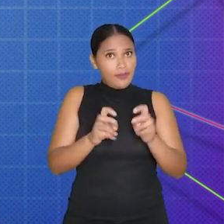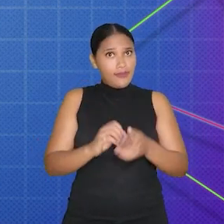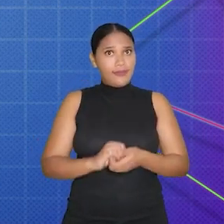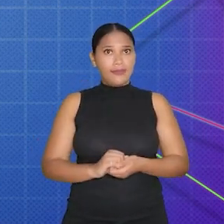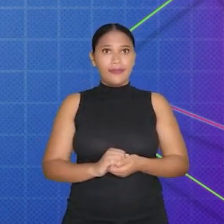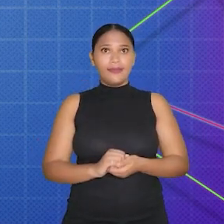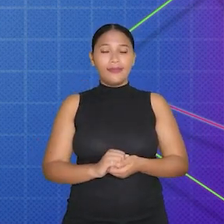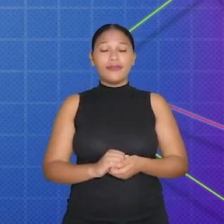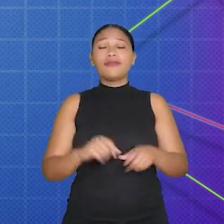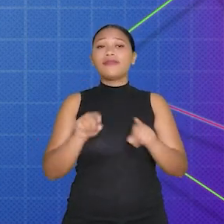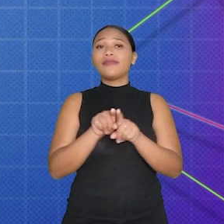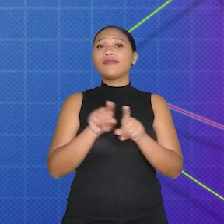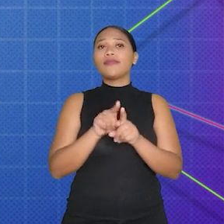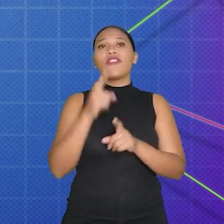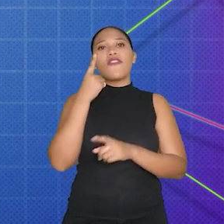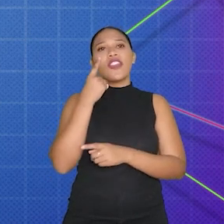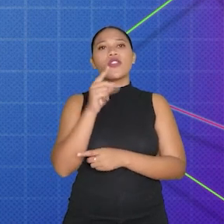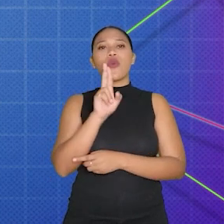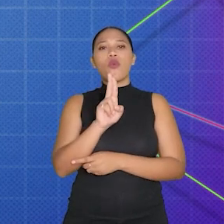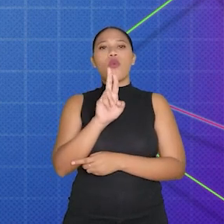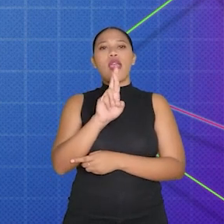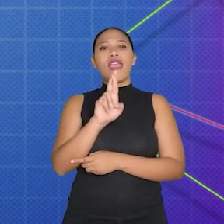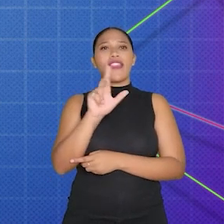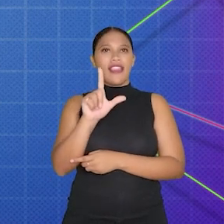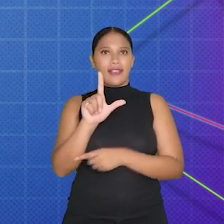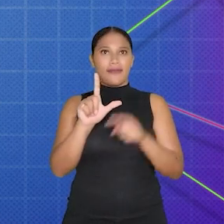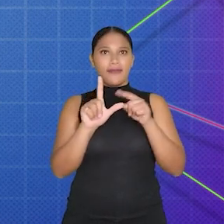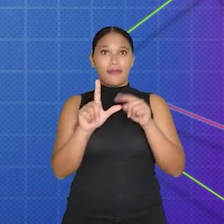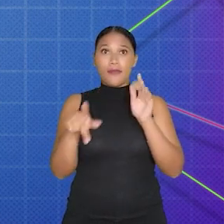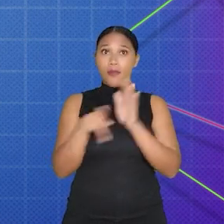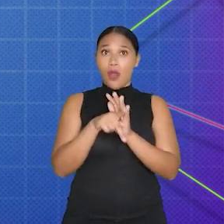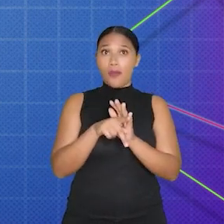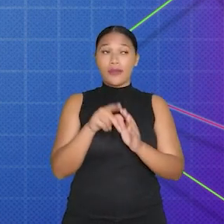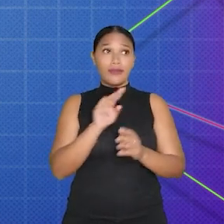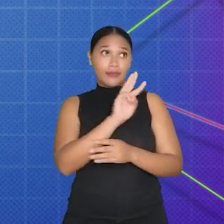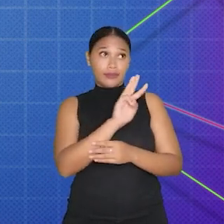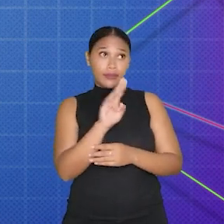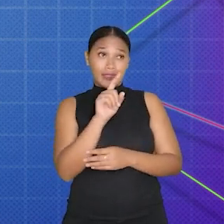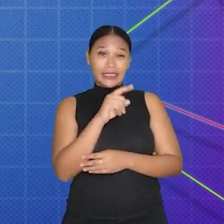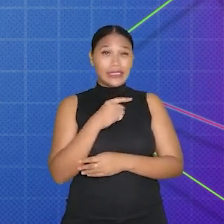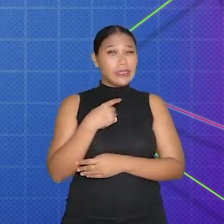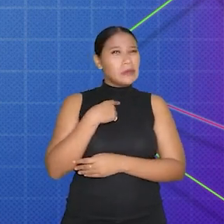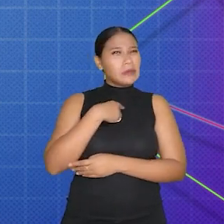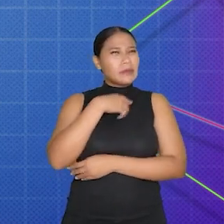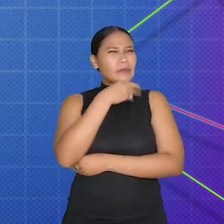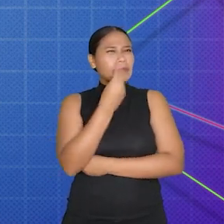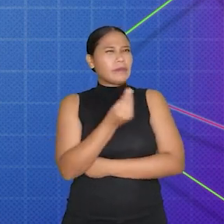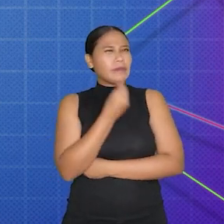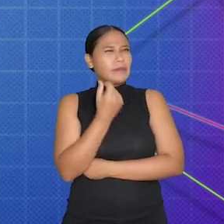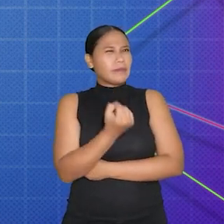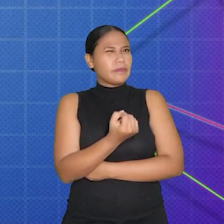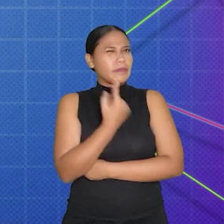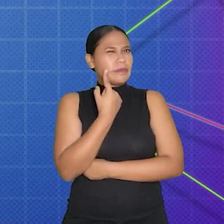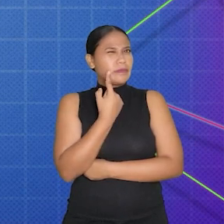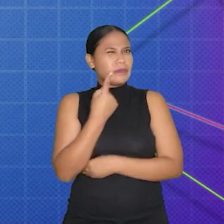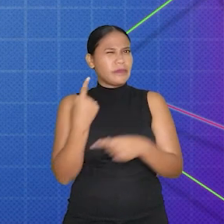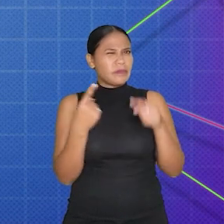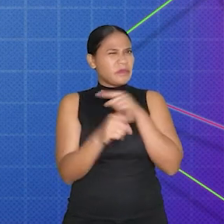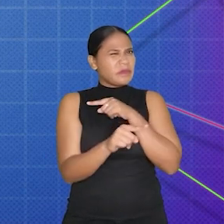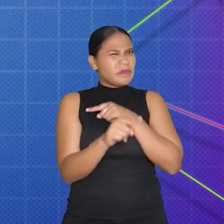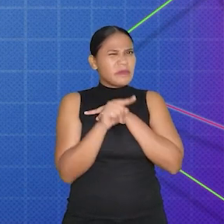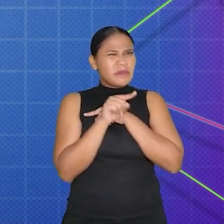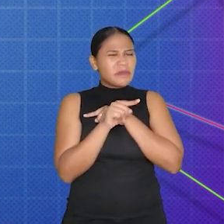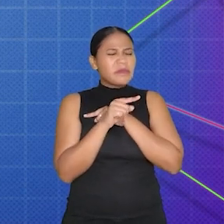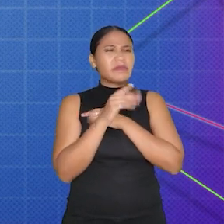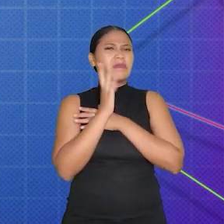atualizadas sobre o assunto em questão. Verifique a URL. Verifique a URL da página. Se a URL parecer suspeita ou